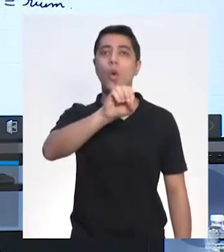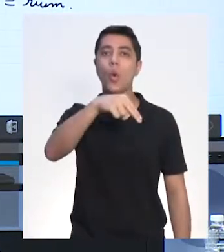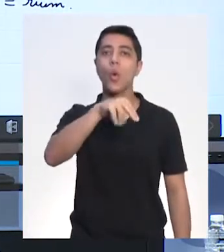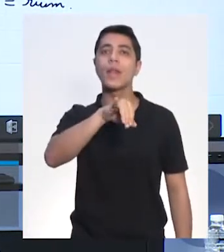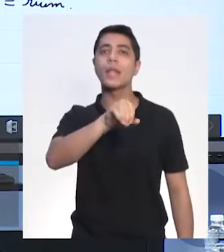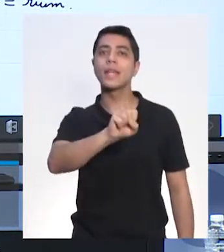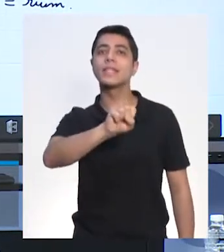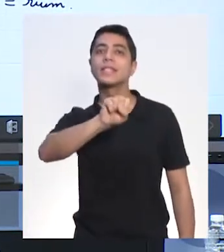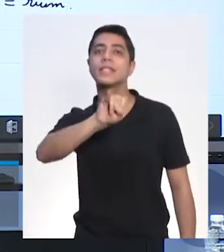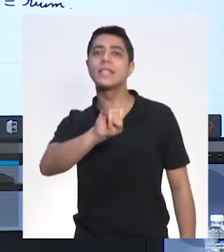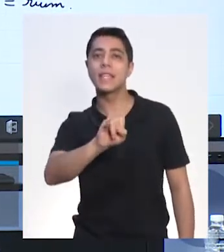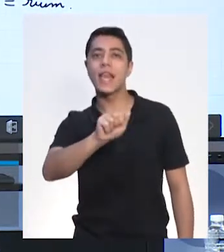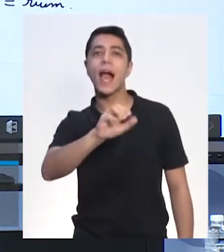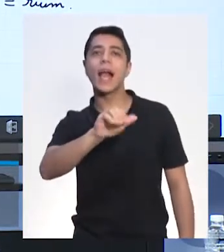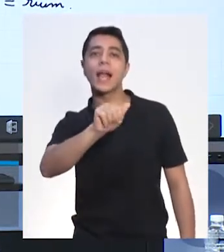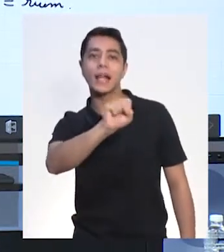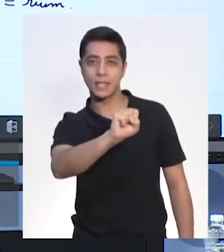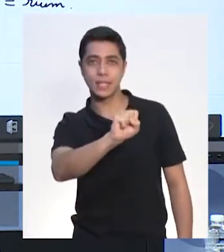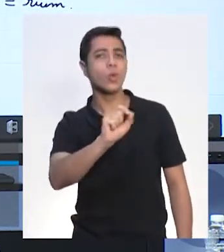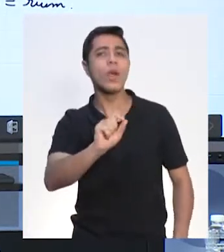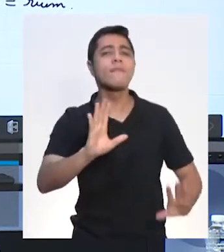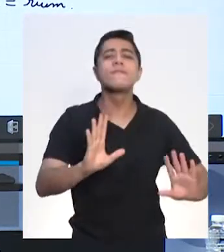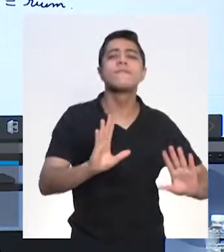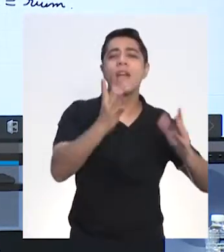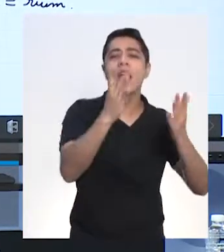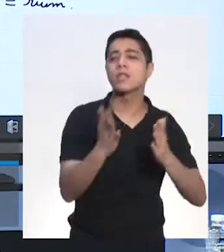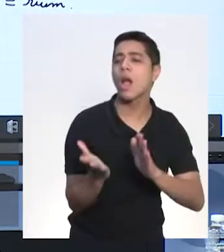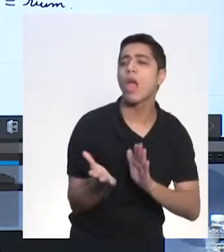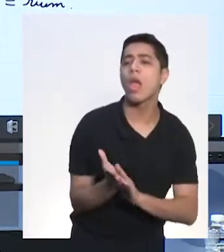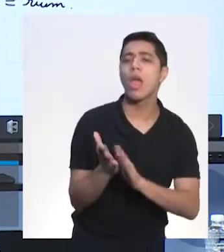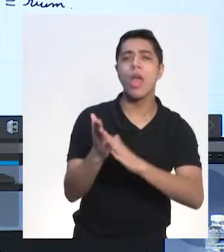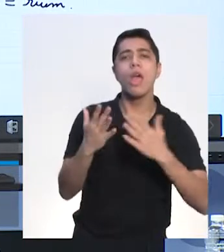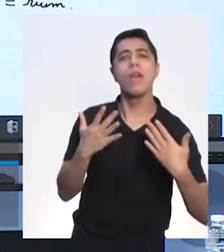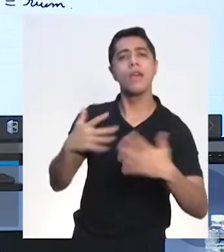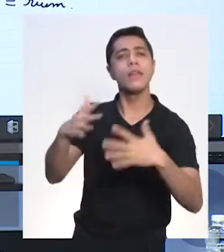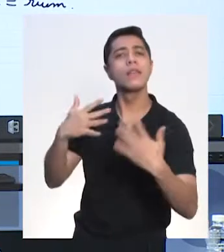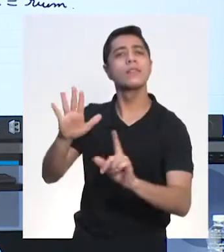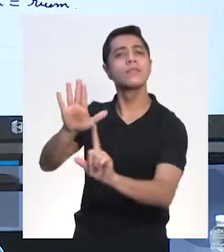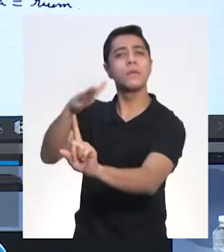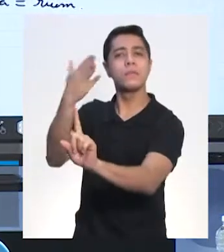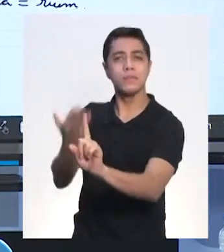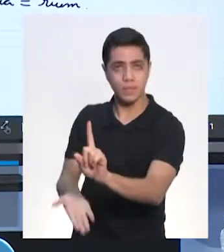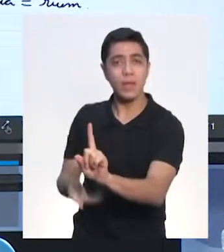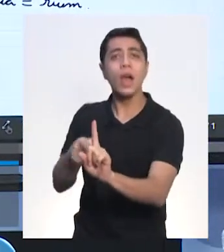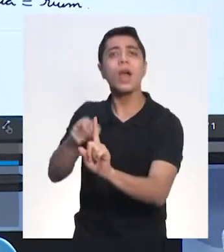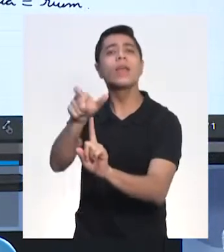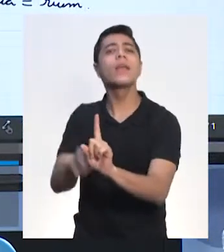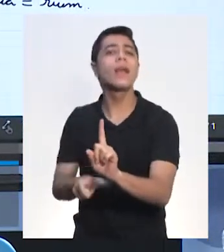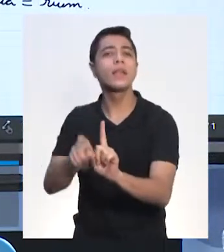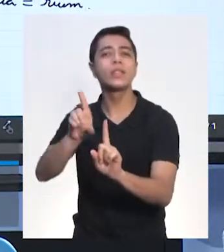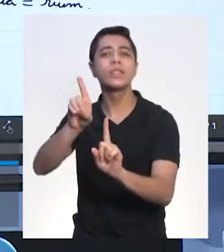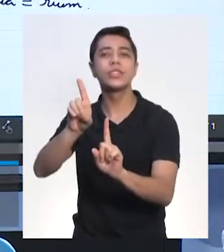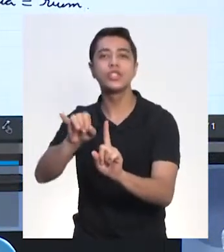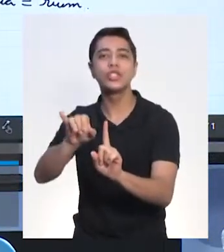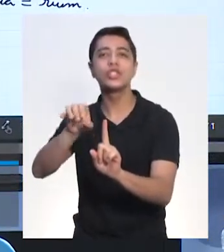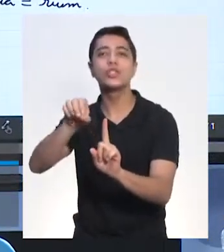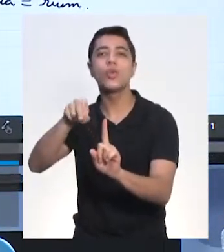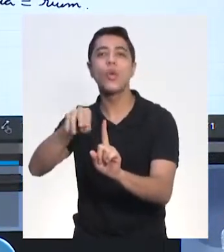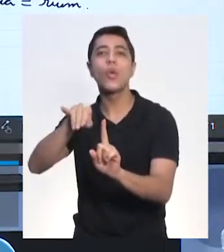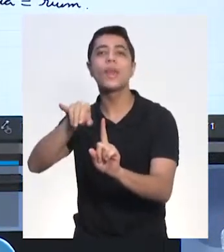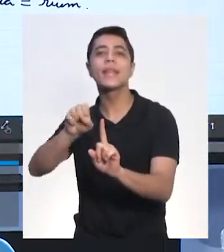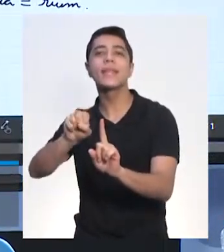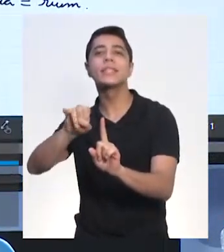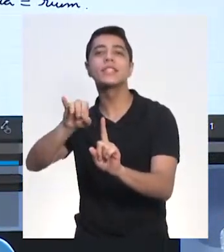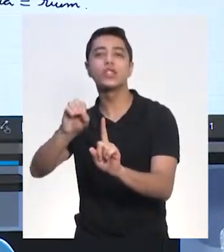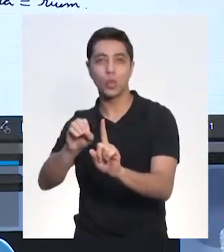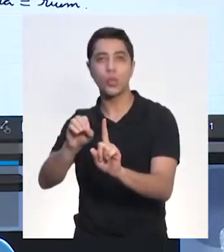deus Dioniso, que era o deus da alegria, da pujança, da fertilidade, do vinho. Era um dos principais deuses do panteão de deuses. Né?